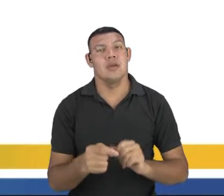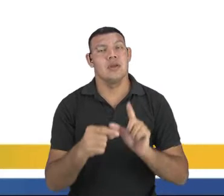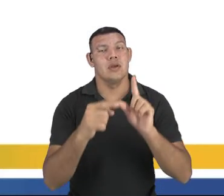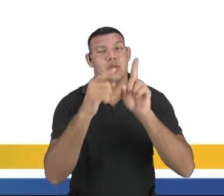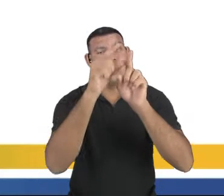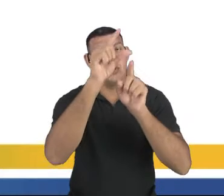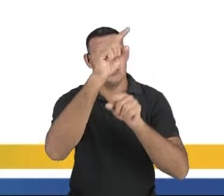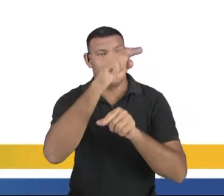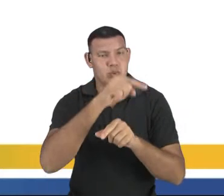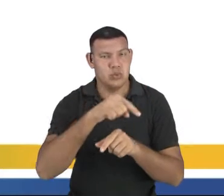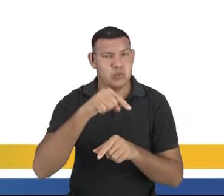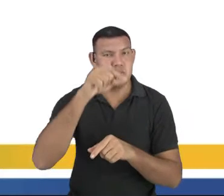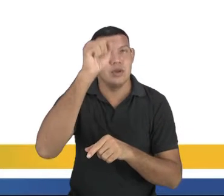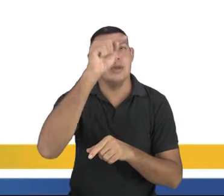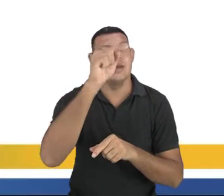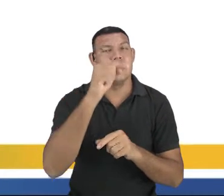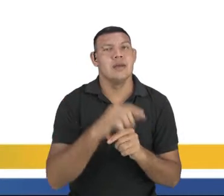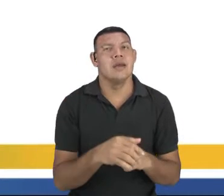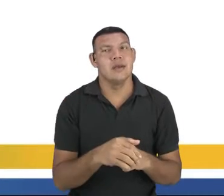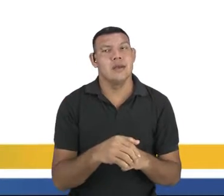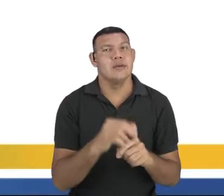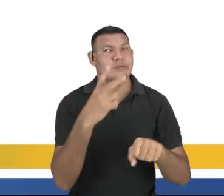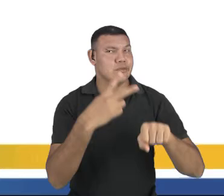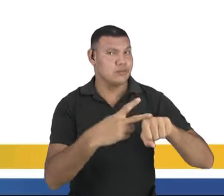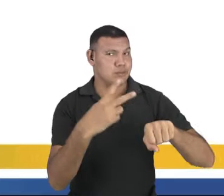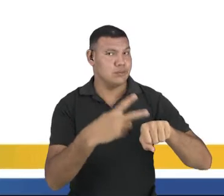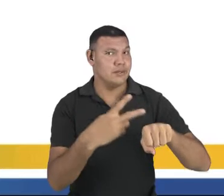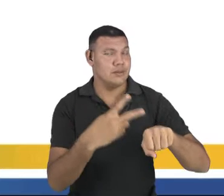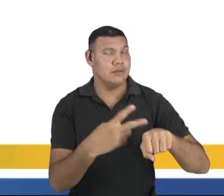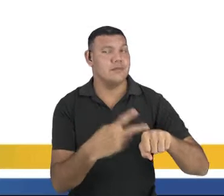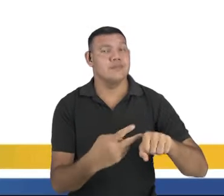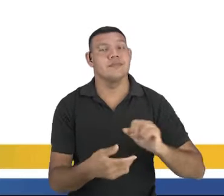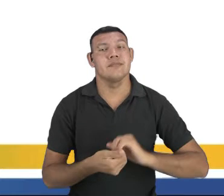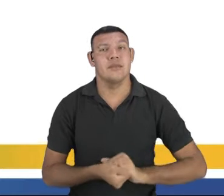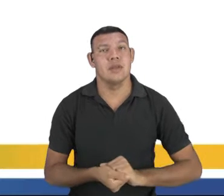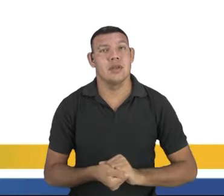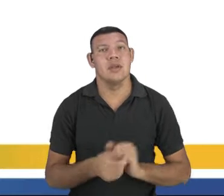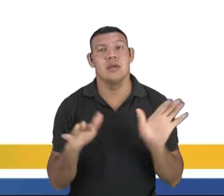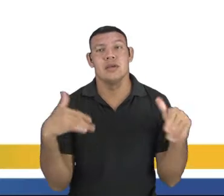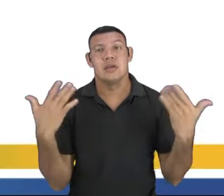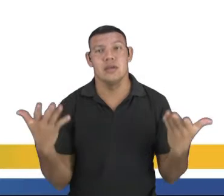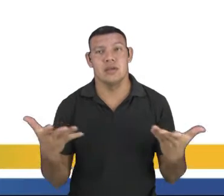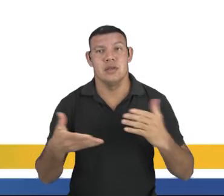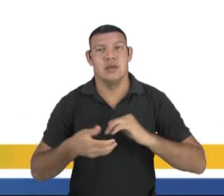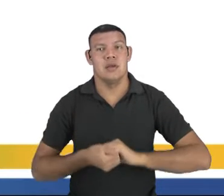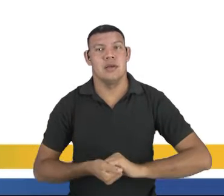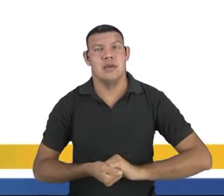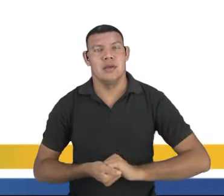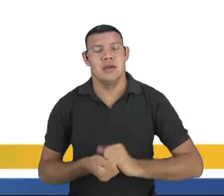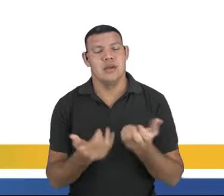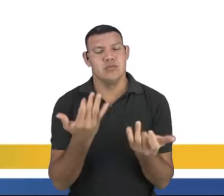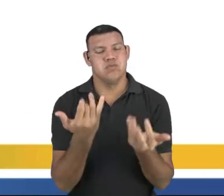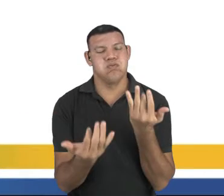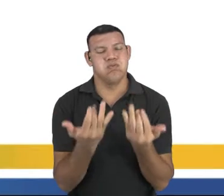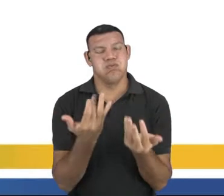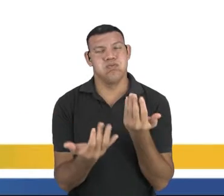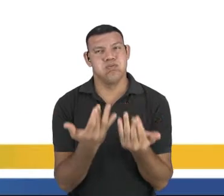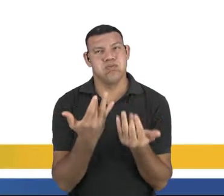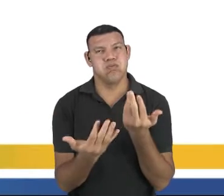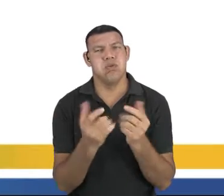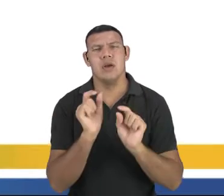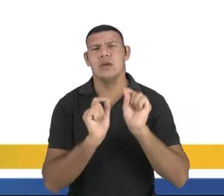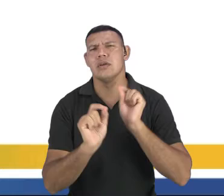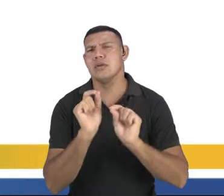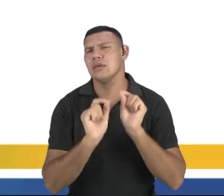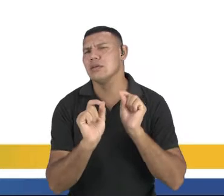de um recipiente, que nesse caso aqui é o vidro, né? Um frasco aí de vidro. E aí, quando eu vou aquecer esse objeto, vai acontecer